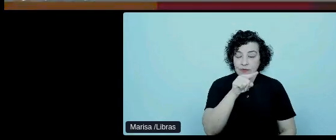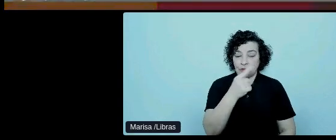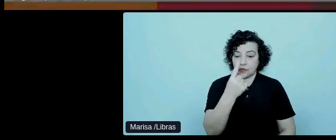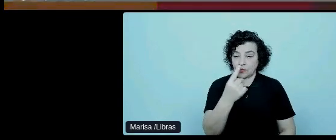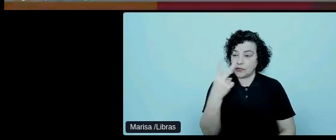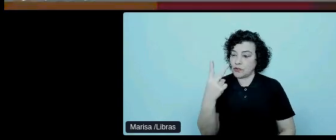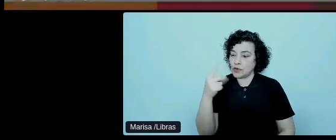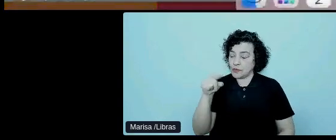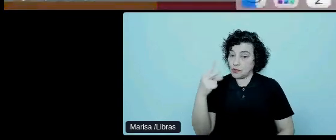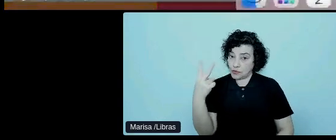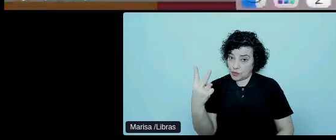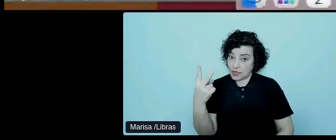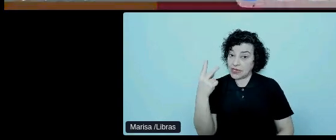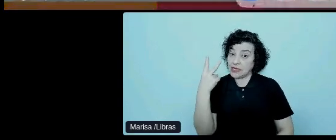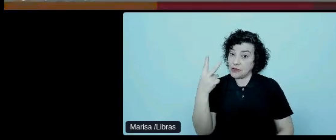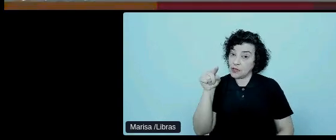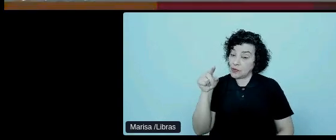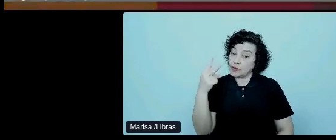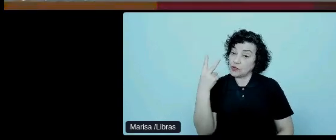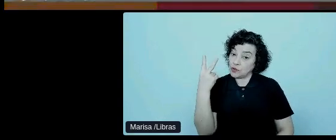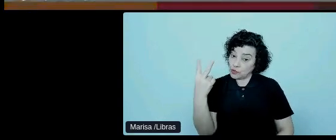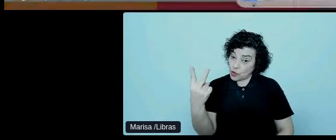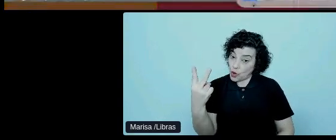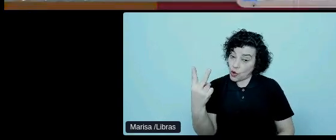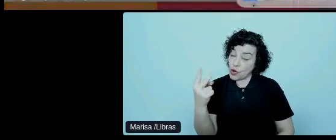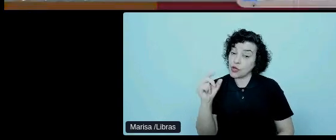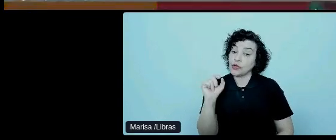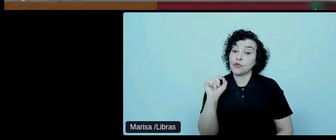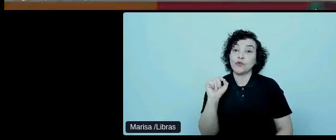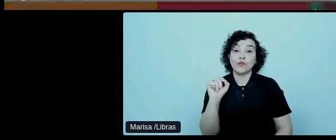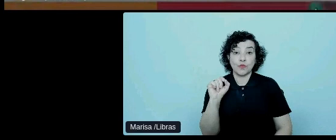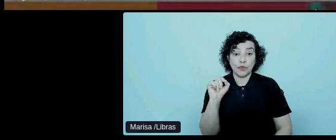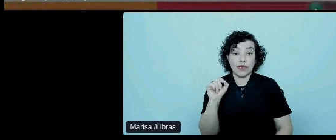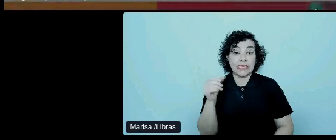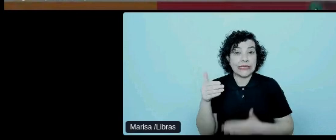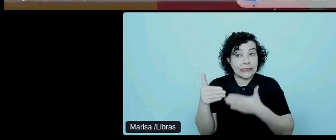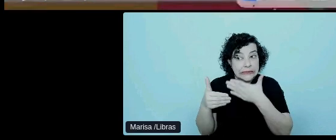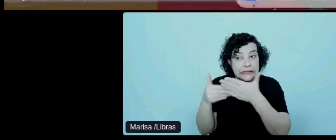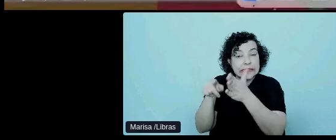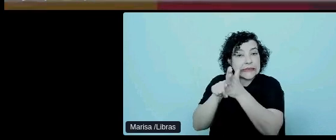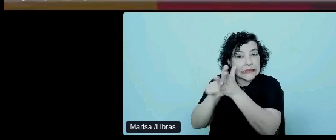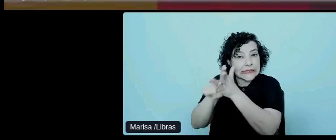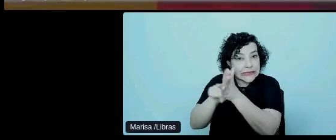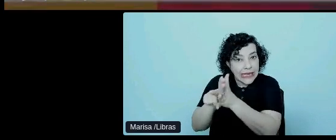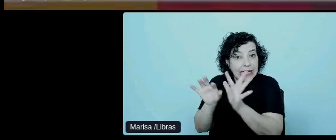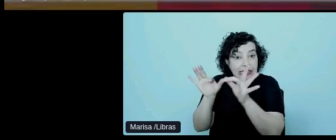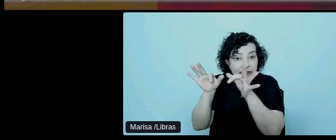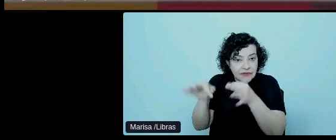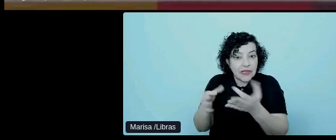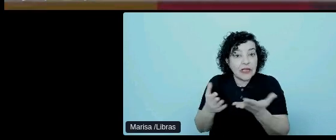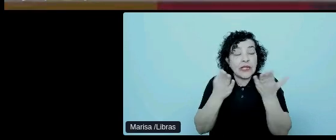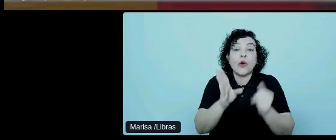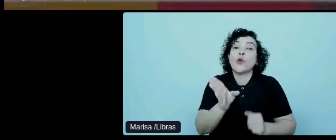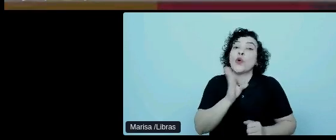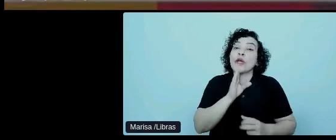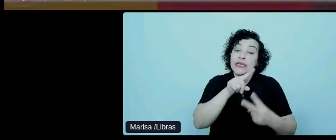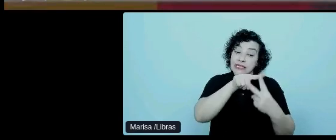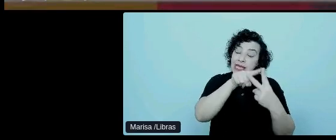que a 2.2 ela não está em vigência, ela está em análise final ainda. Então, conheça a diferença das